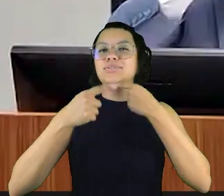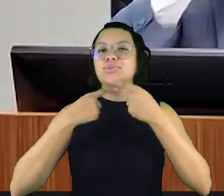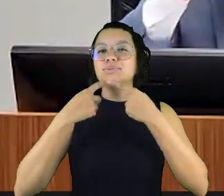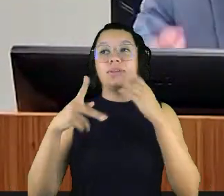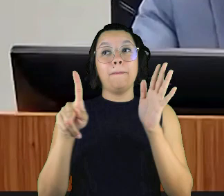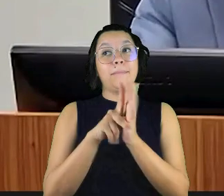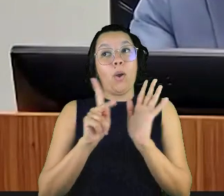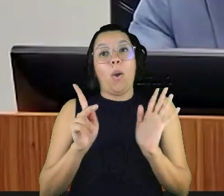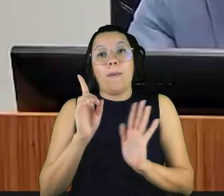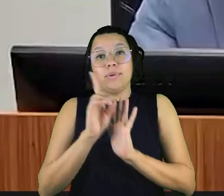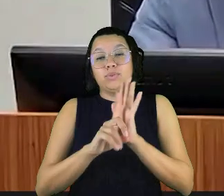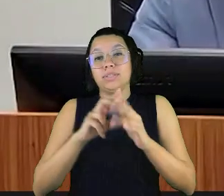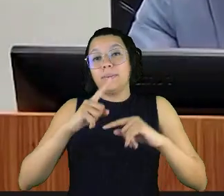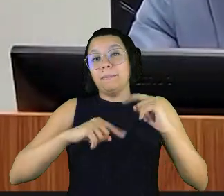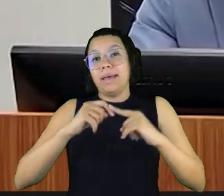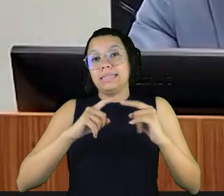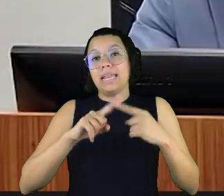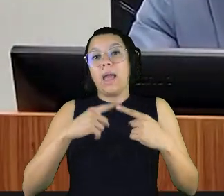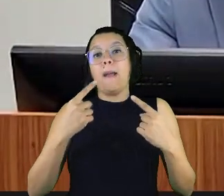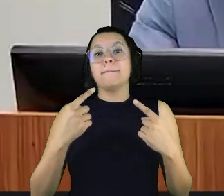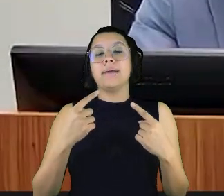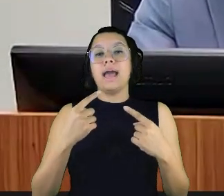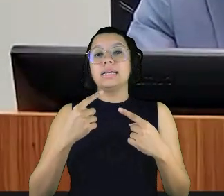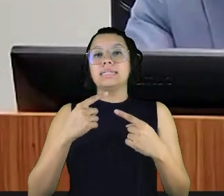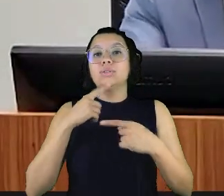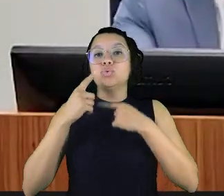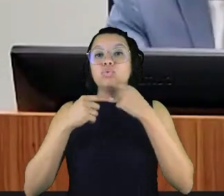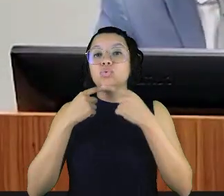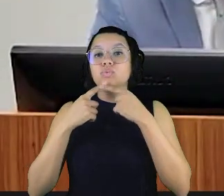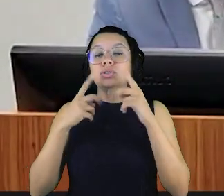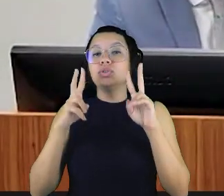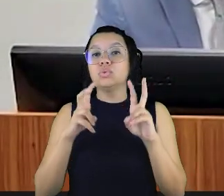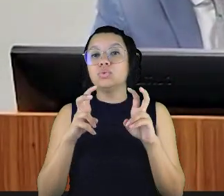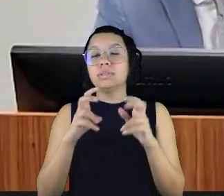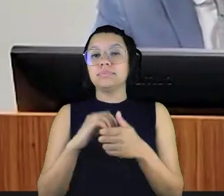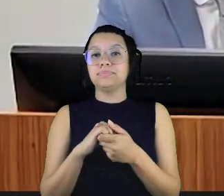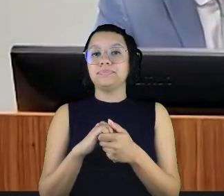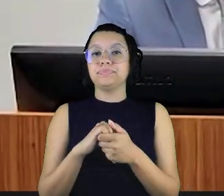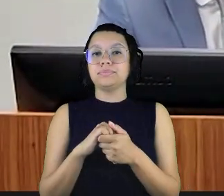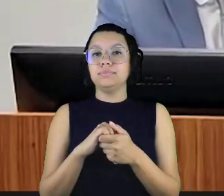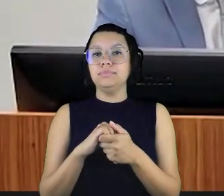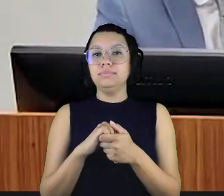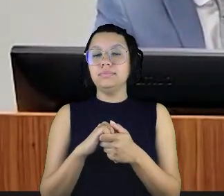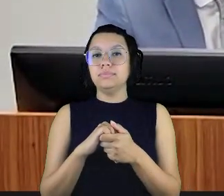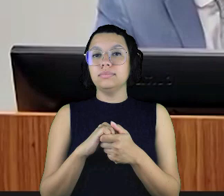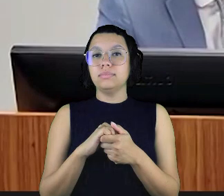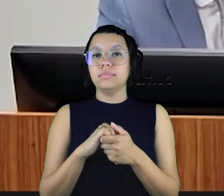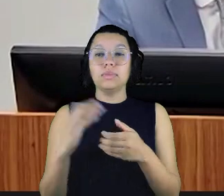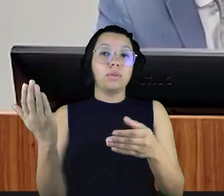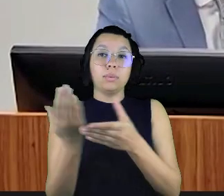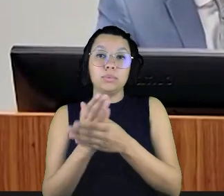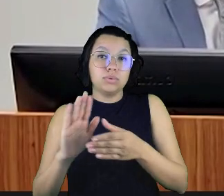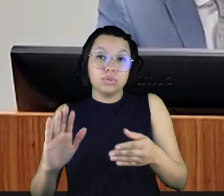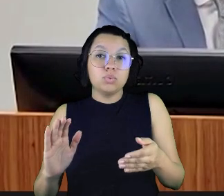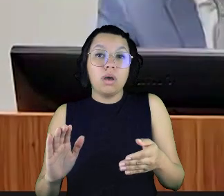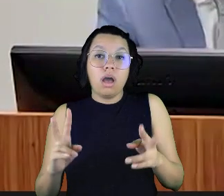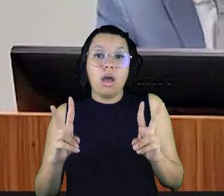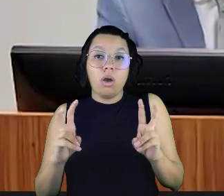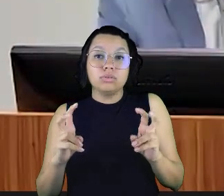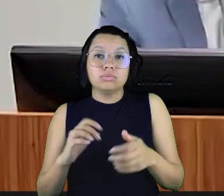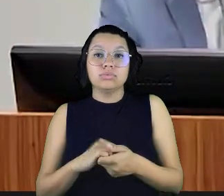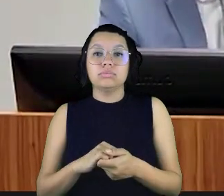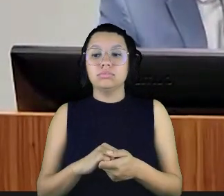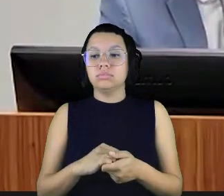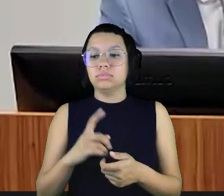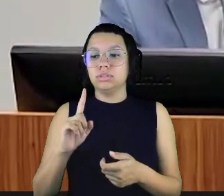as dúvidas sobre as dúvidas processuais. Isso está na boca